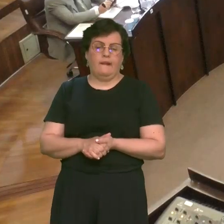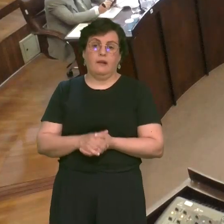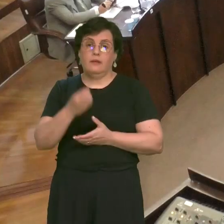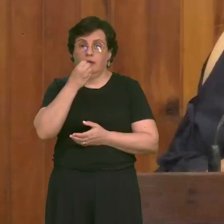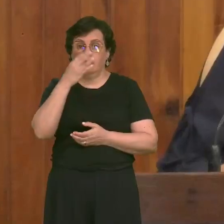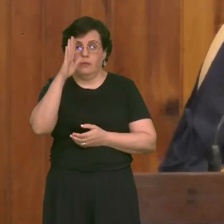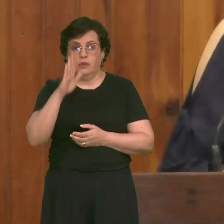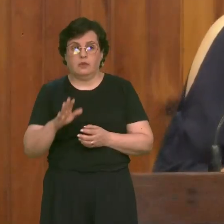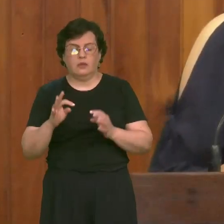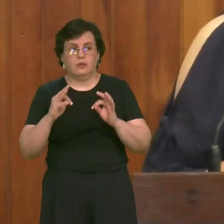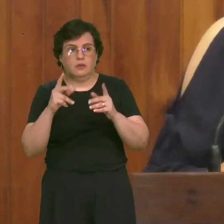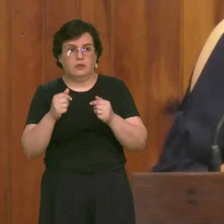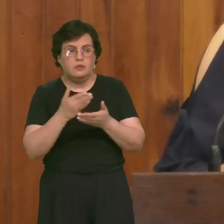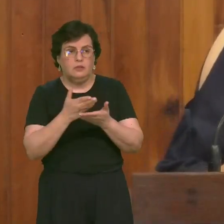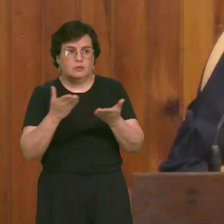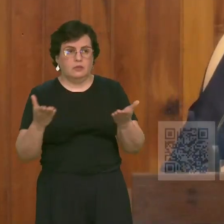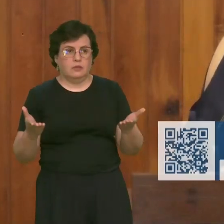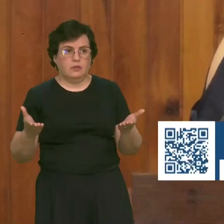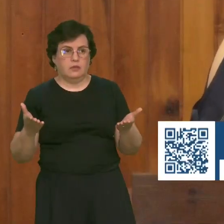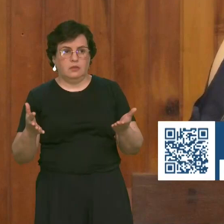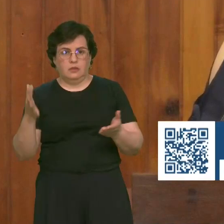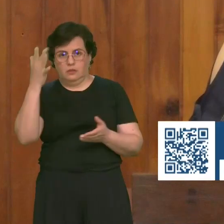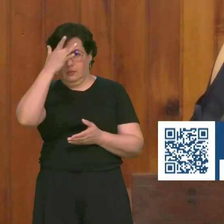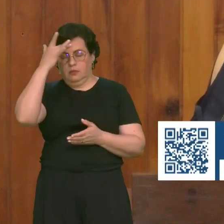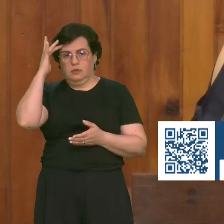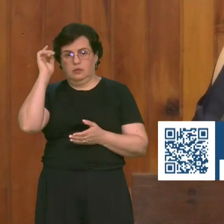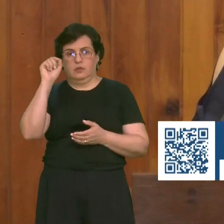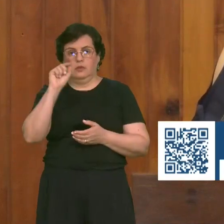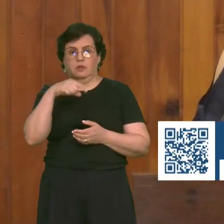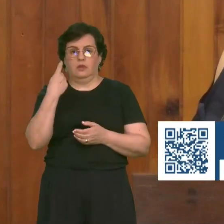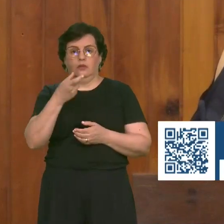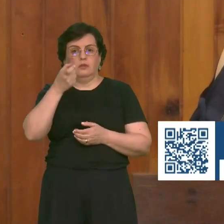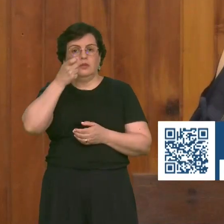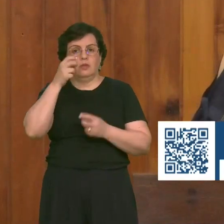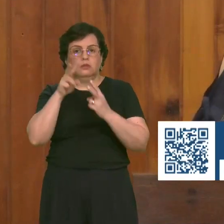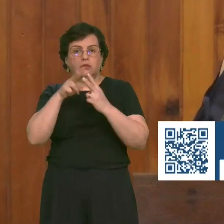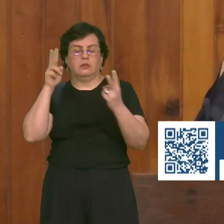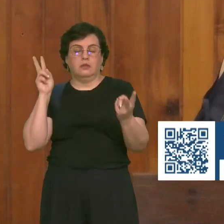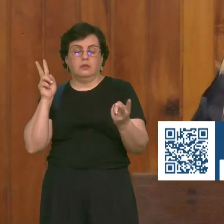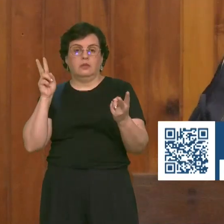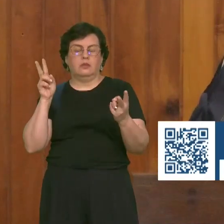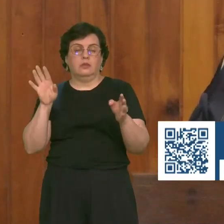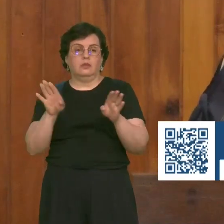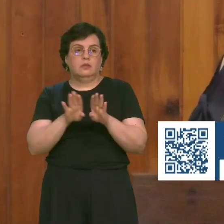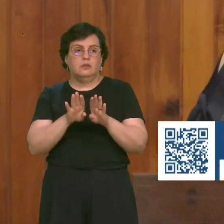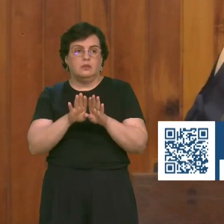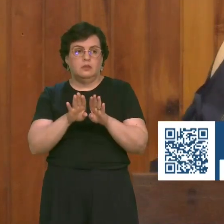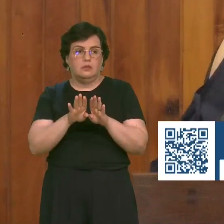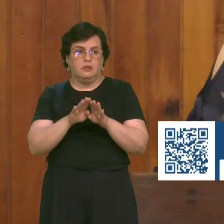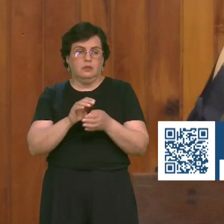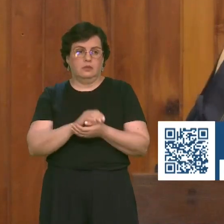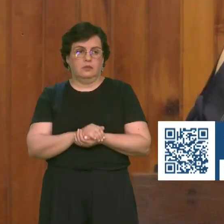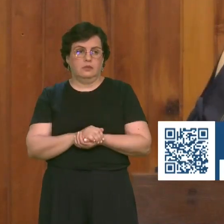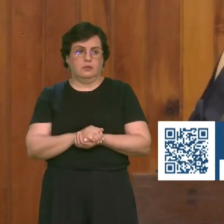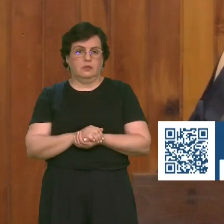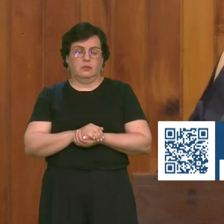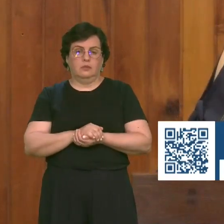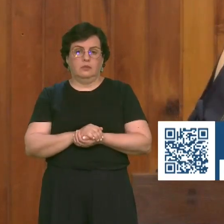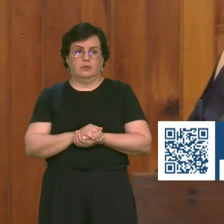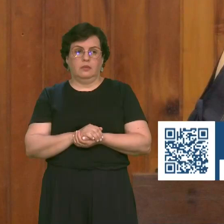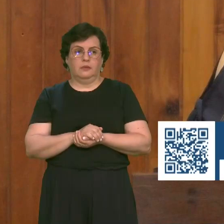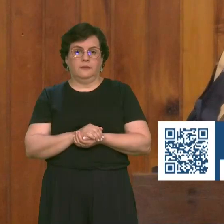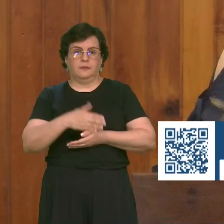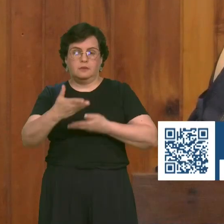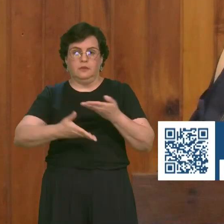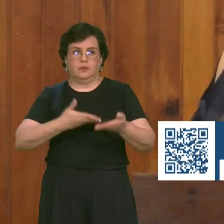boa tarde senhores vereadores Boa tarde as pessoas que nos acompanham remotamente Boa tarde aos funcionários eu penso a secretário